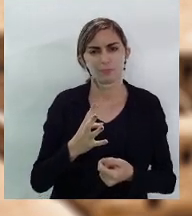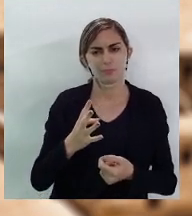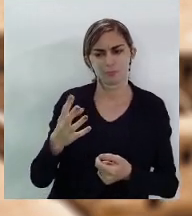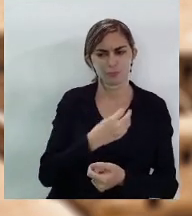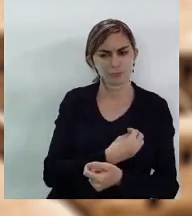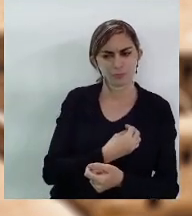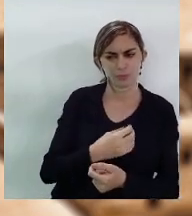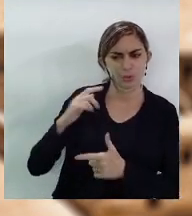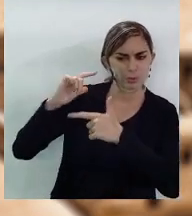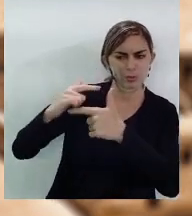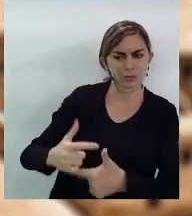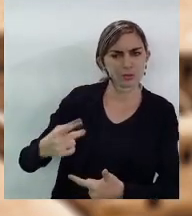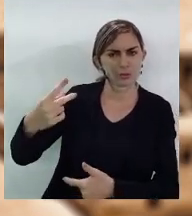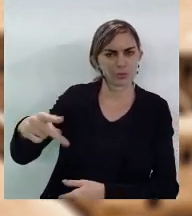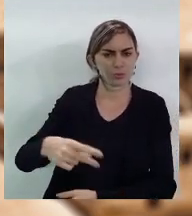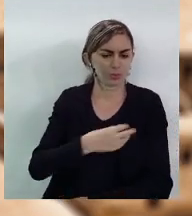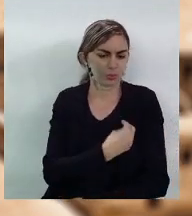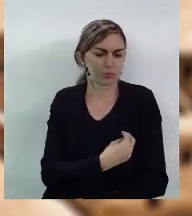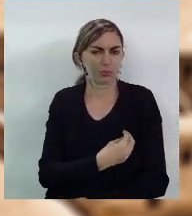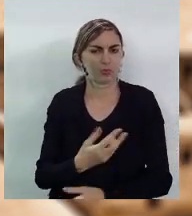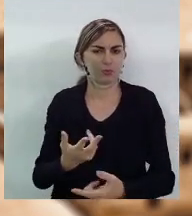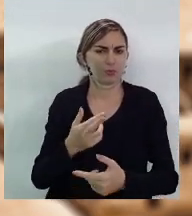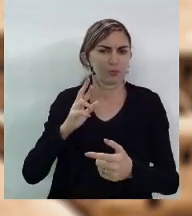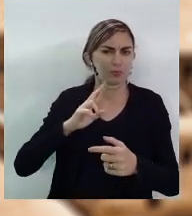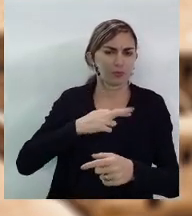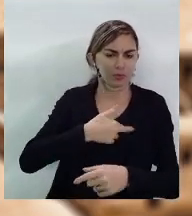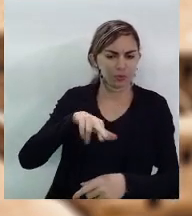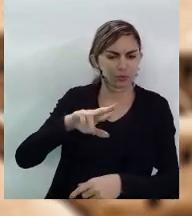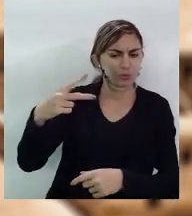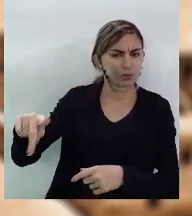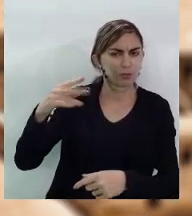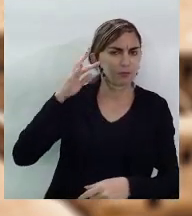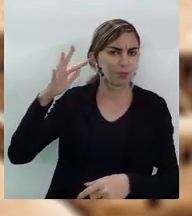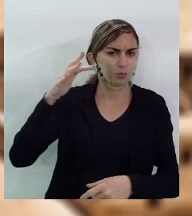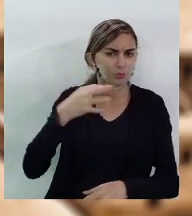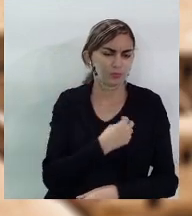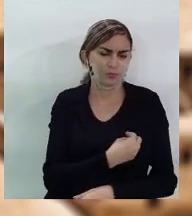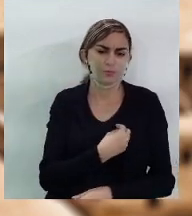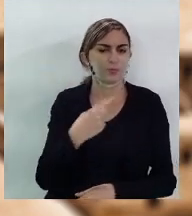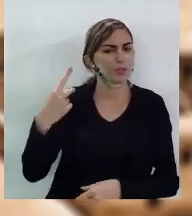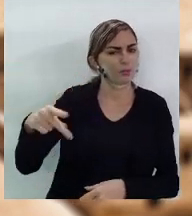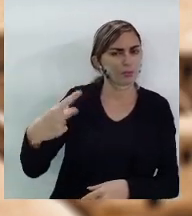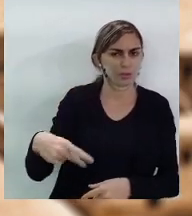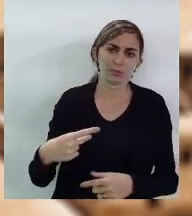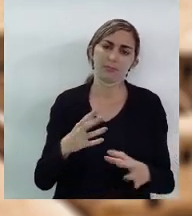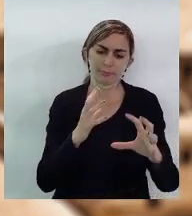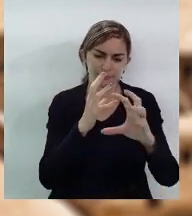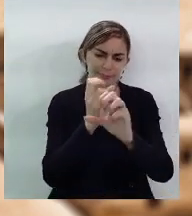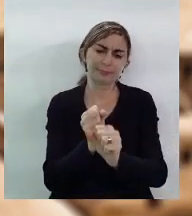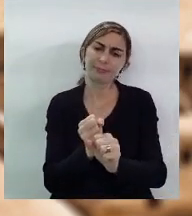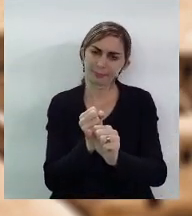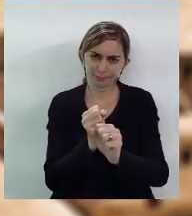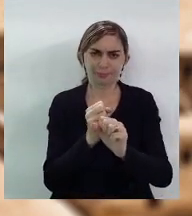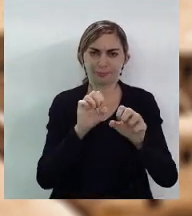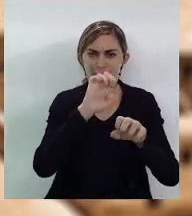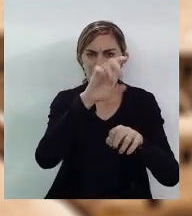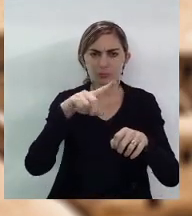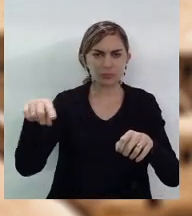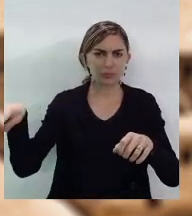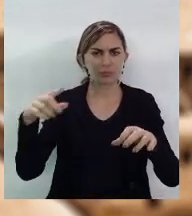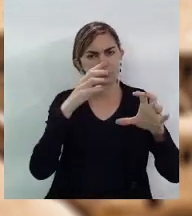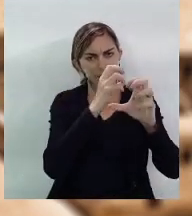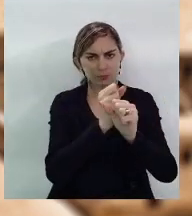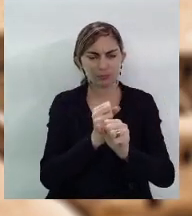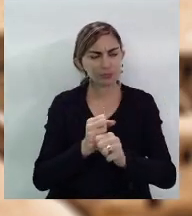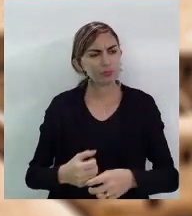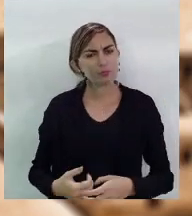a tradição religiosa, a filosofia de vida do outro. Esses são dados estatísticos.